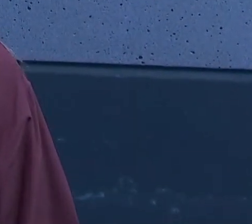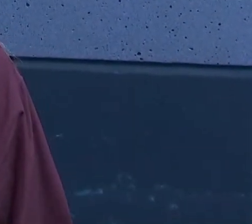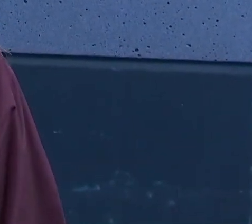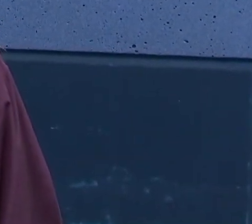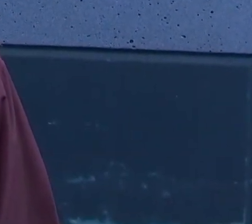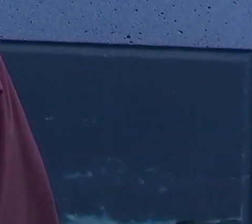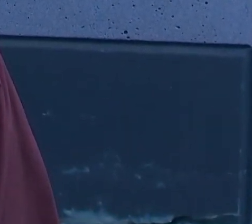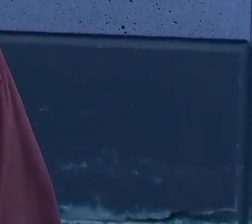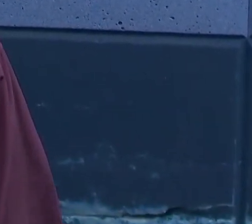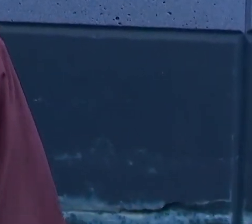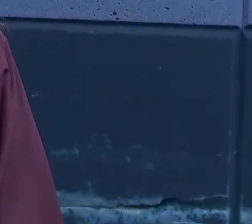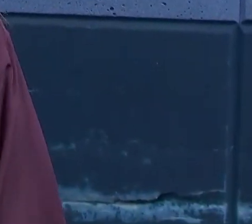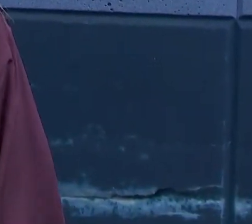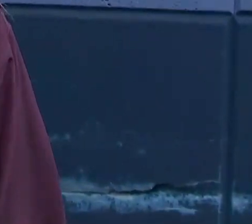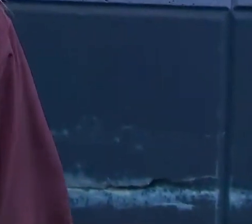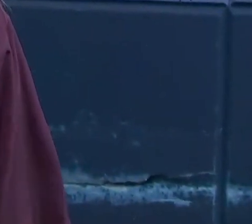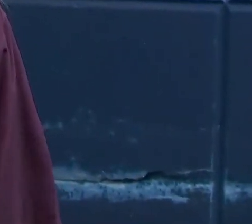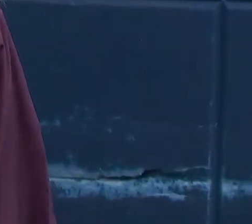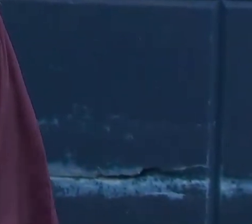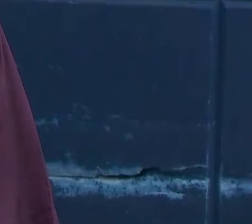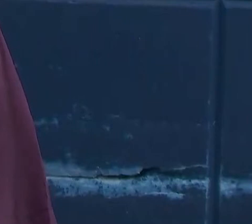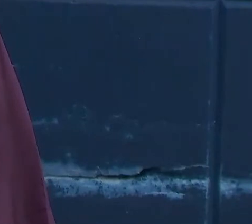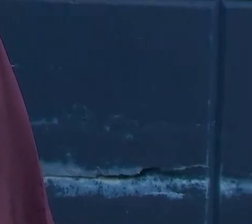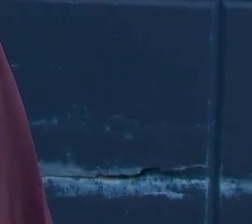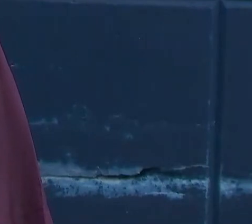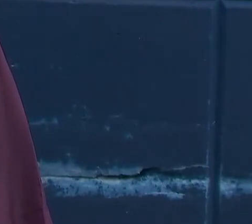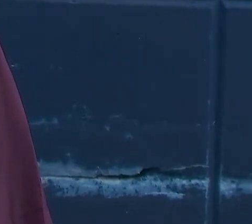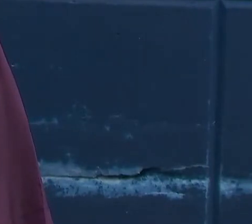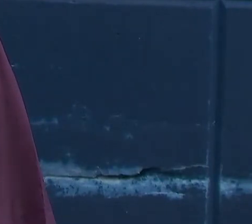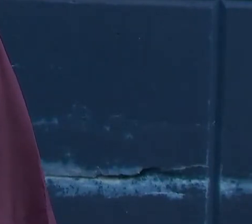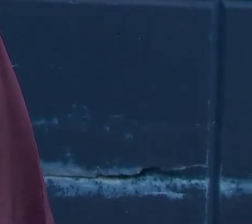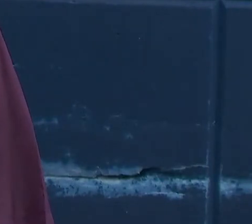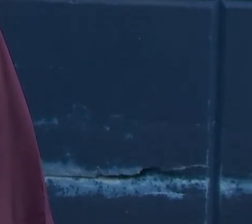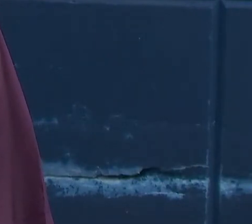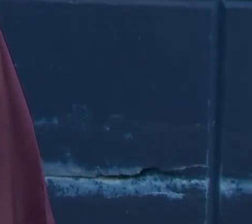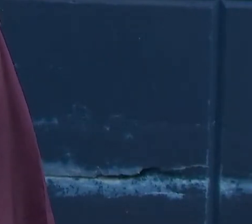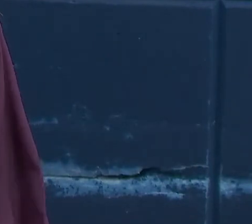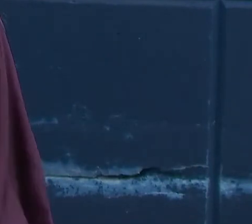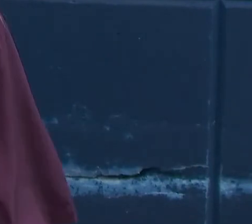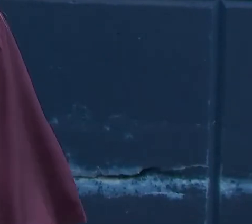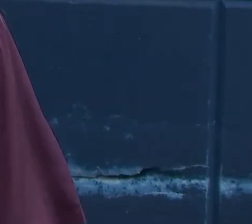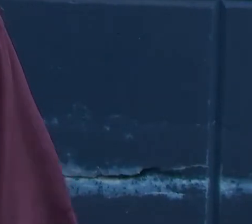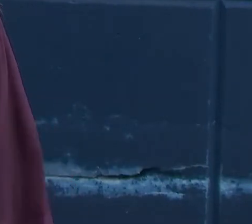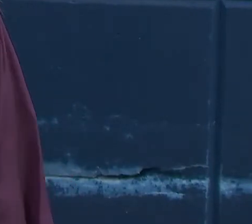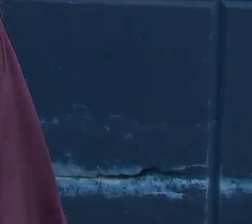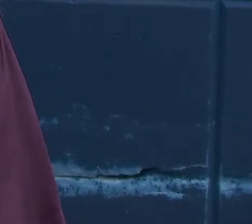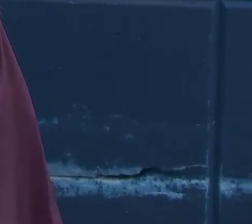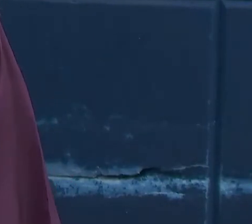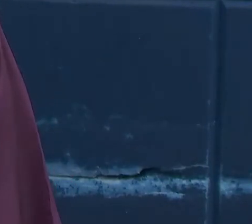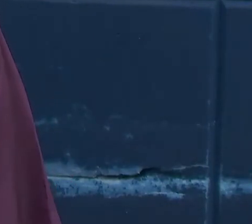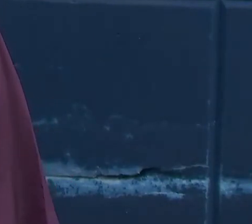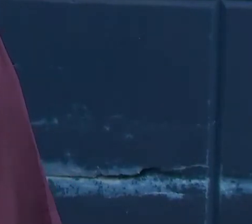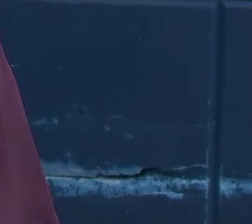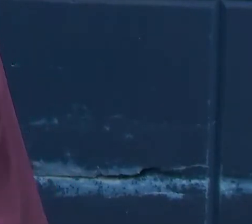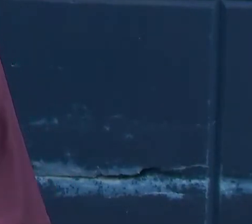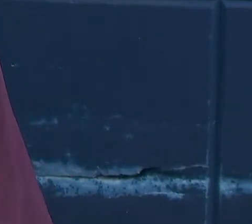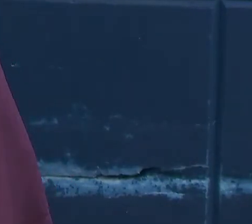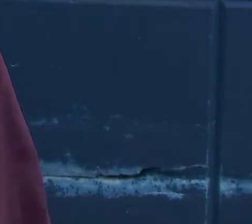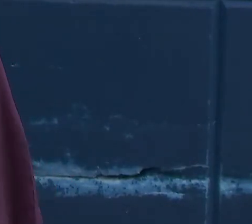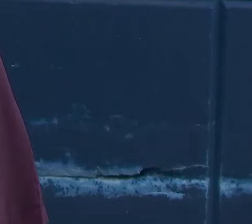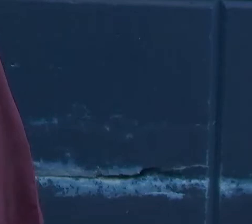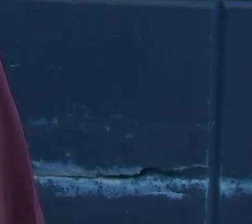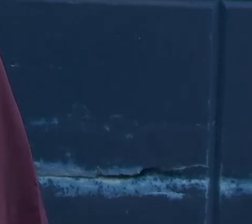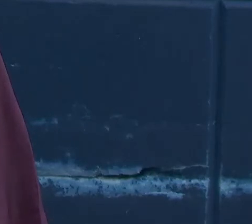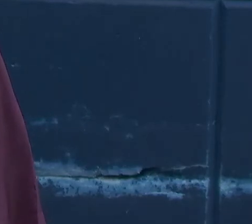de mais essa reunião da Comissão Permanente da Pessoa com Deficiência e agradecemos aí a sua companhia. Continue